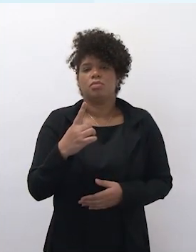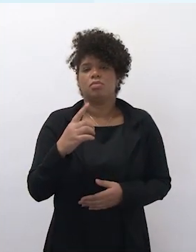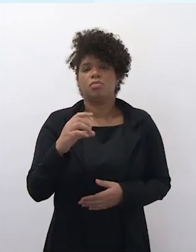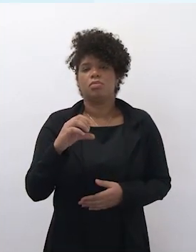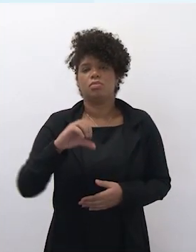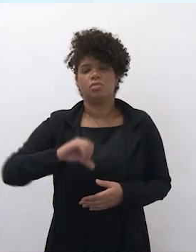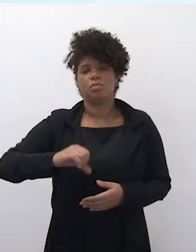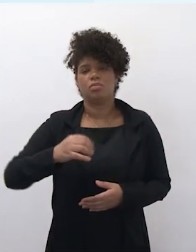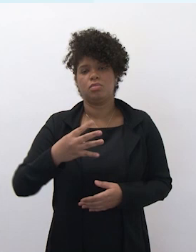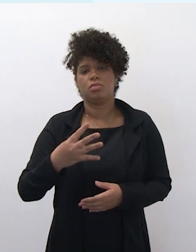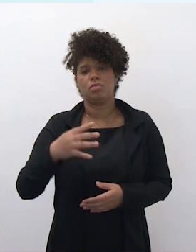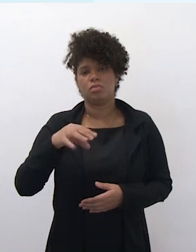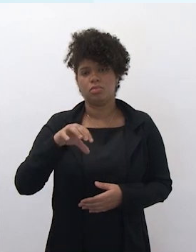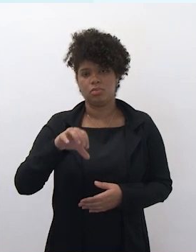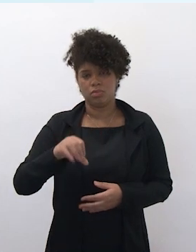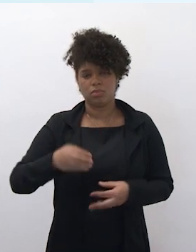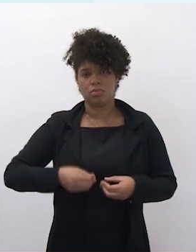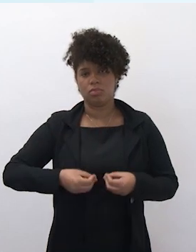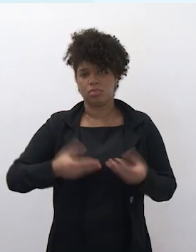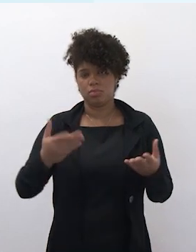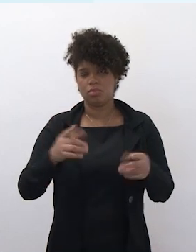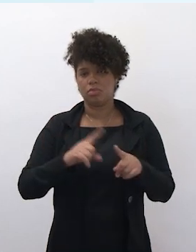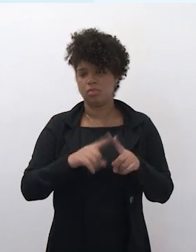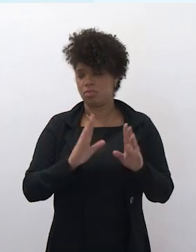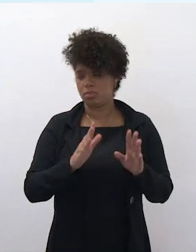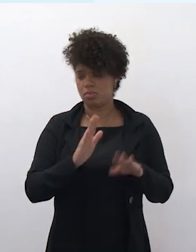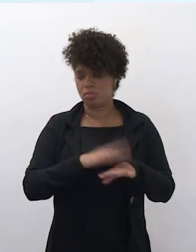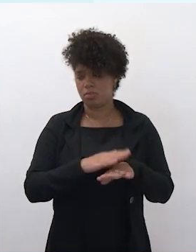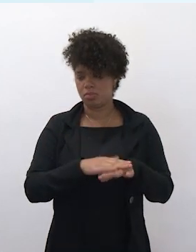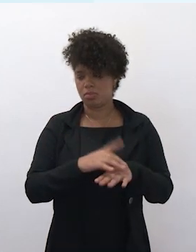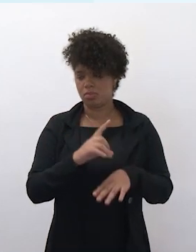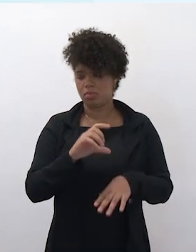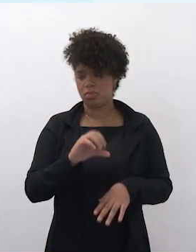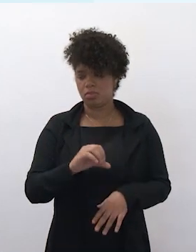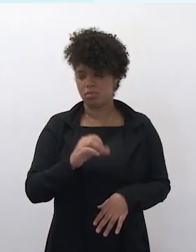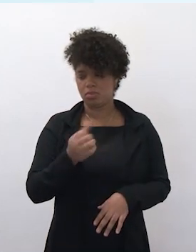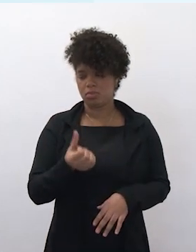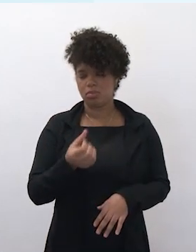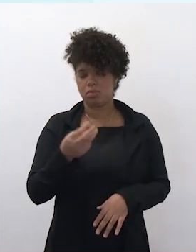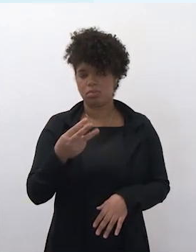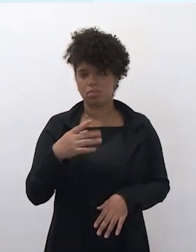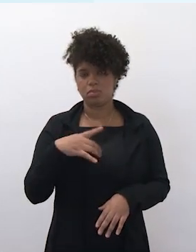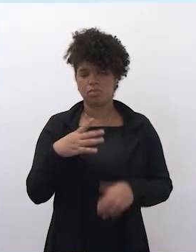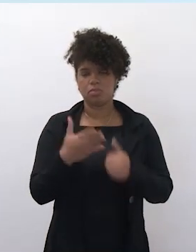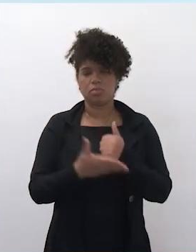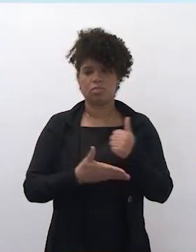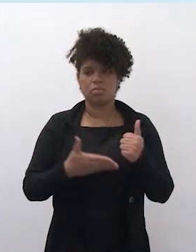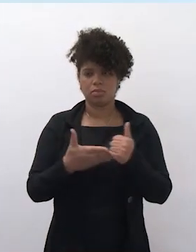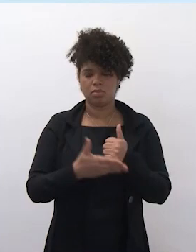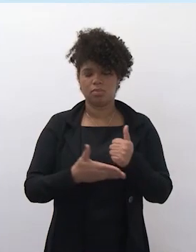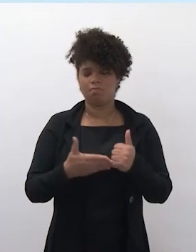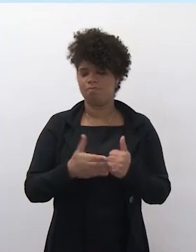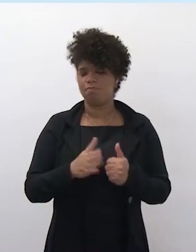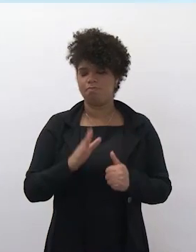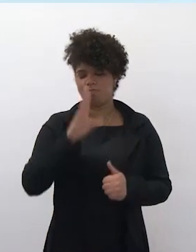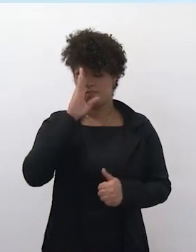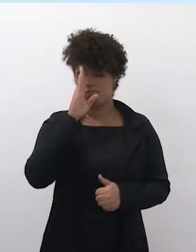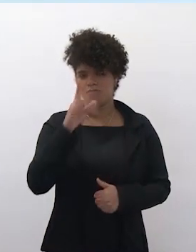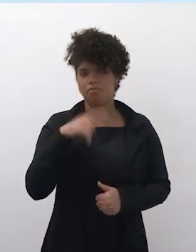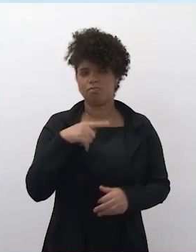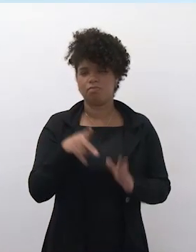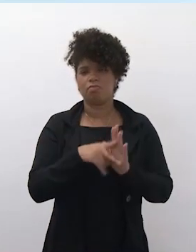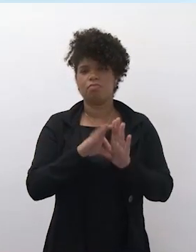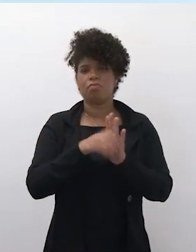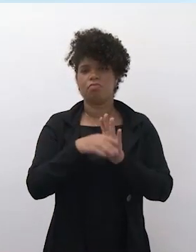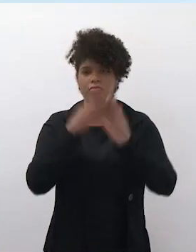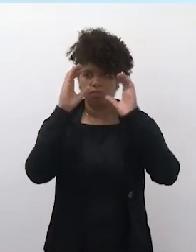em 1949, mas ele foi publicado em 1963, mais ou menos, aqui estão as bases fundamentais desse conceito de